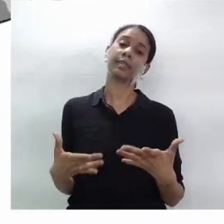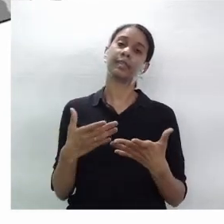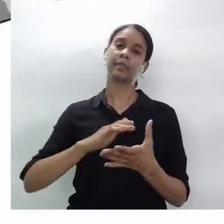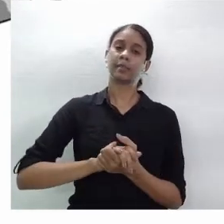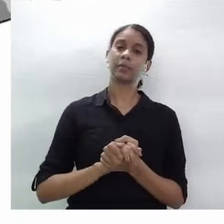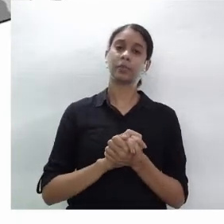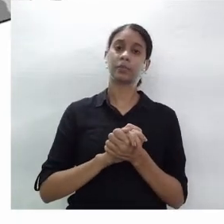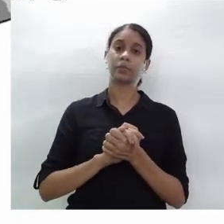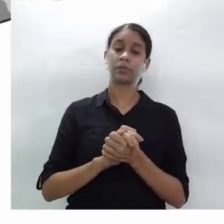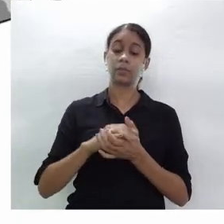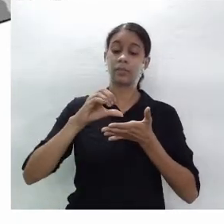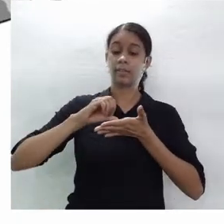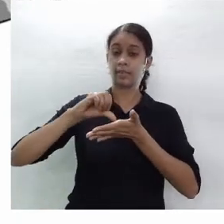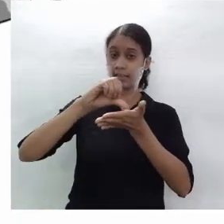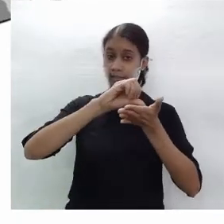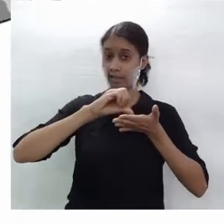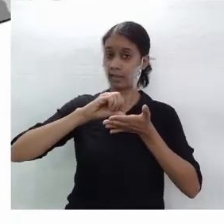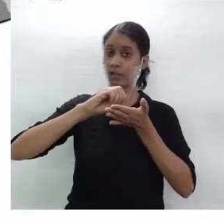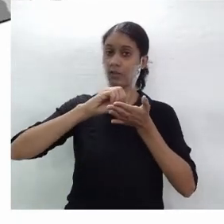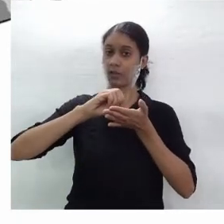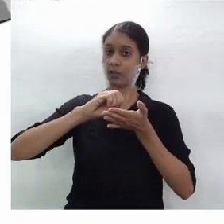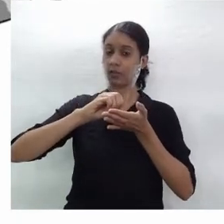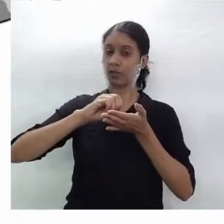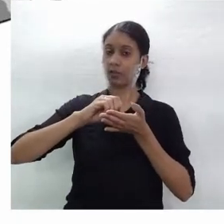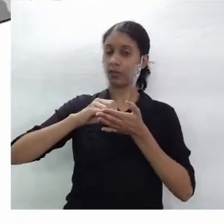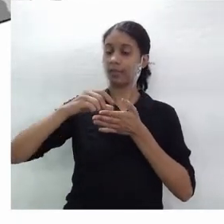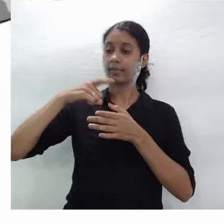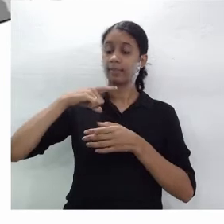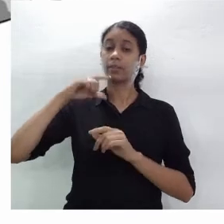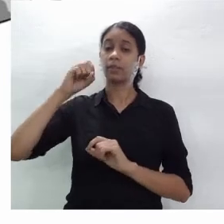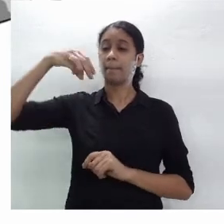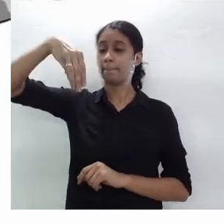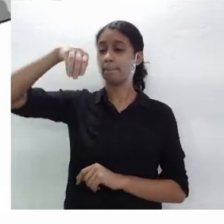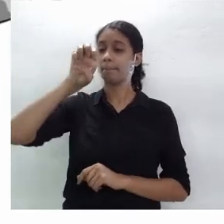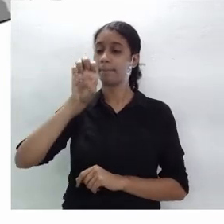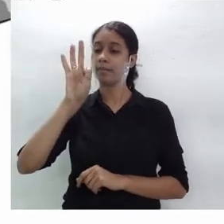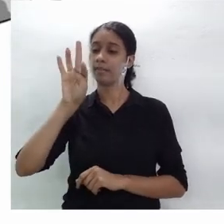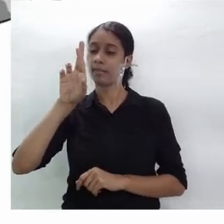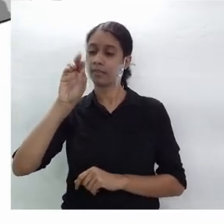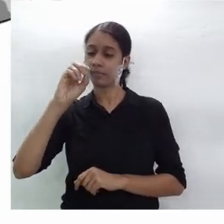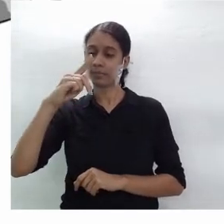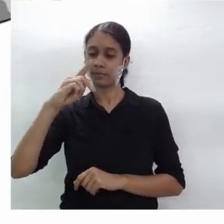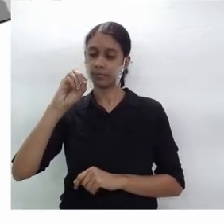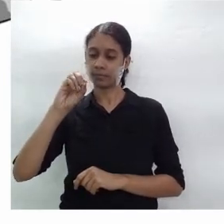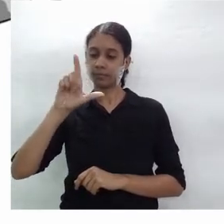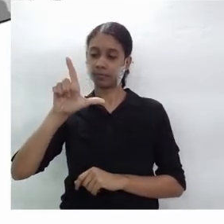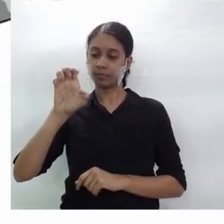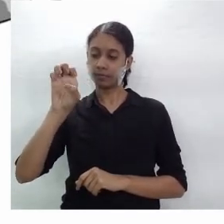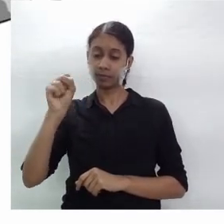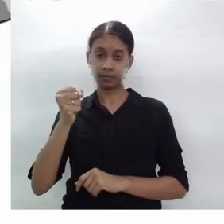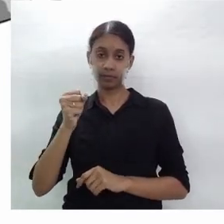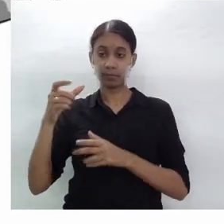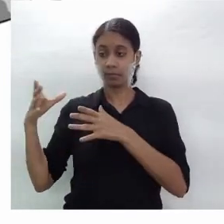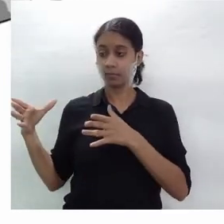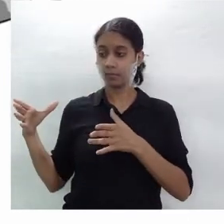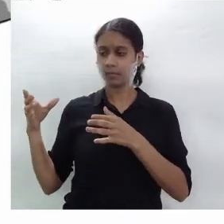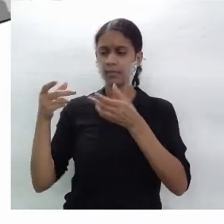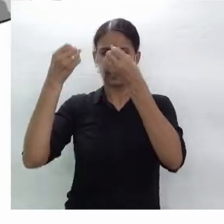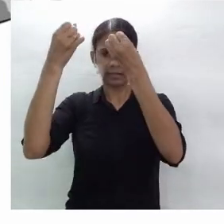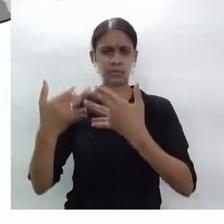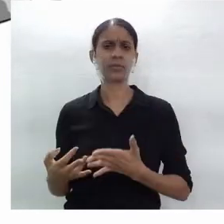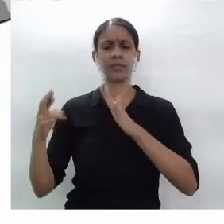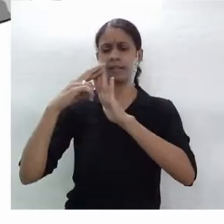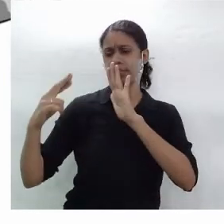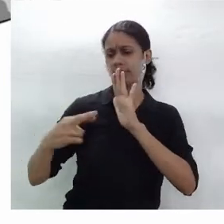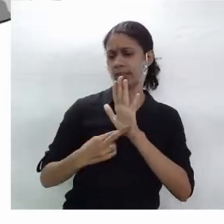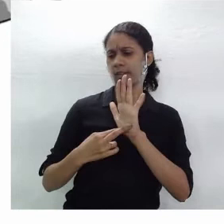hierárquica, ou seja, a metrópole, né? Metrópole colonial, ela ditava todas as regras e